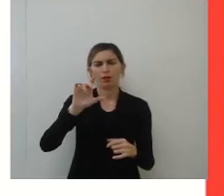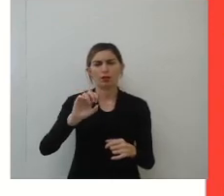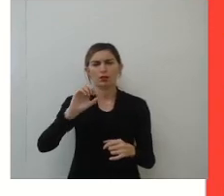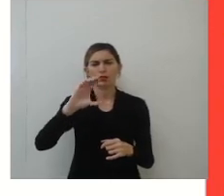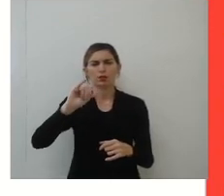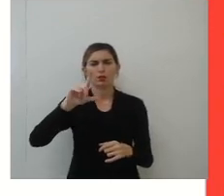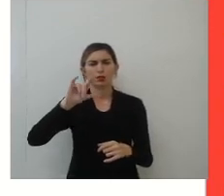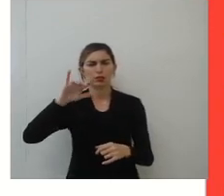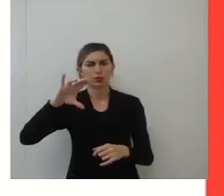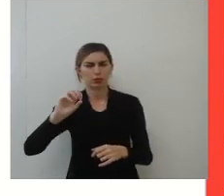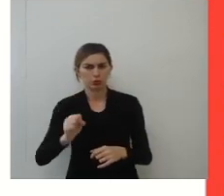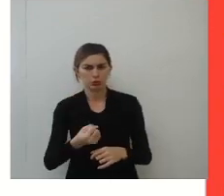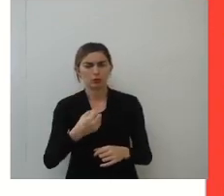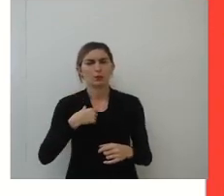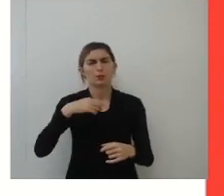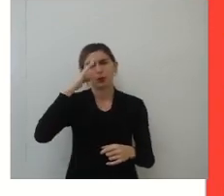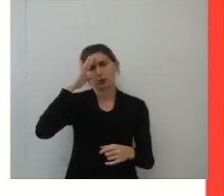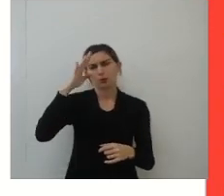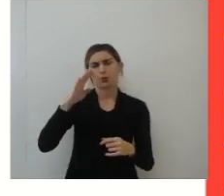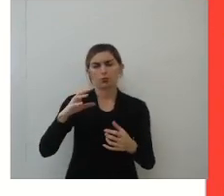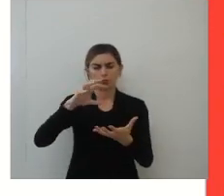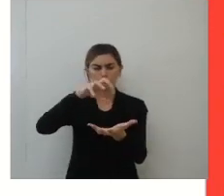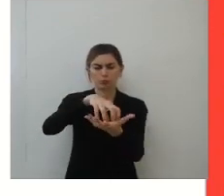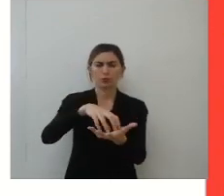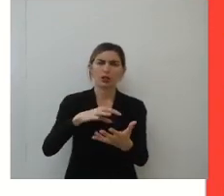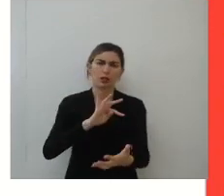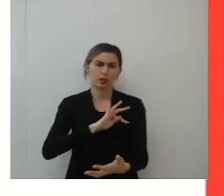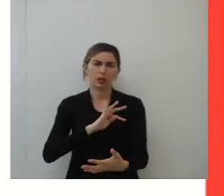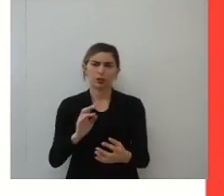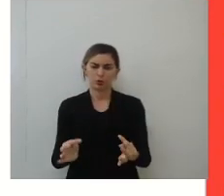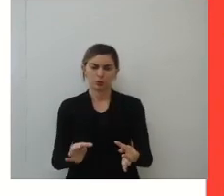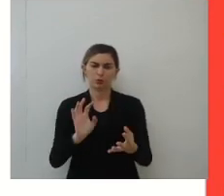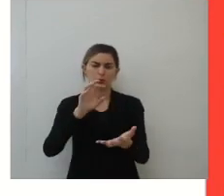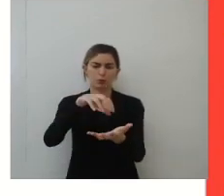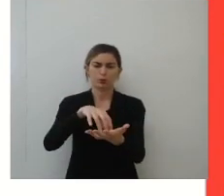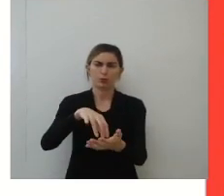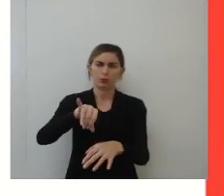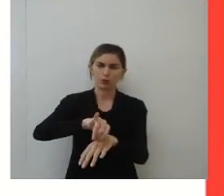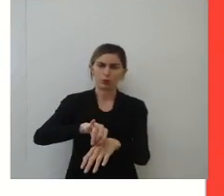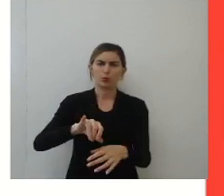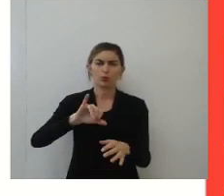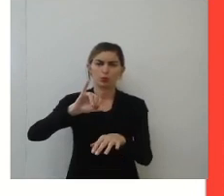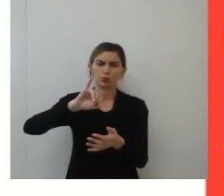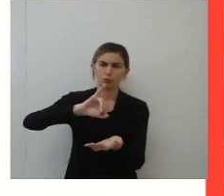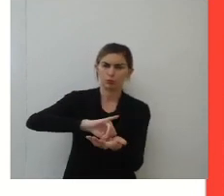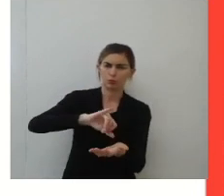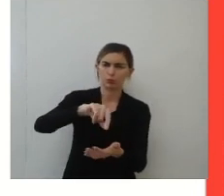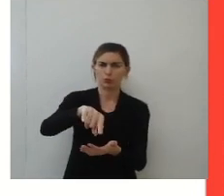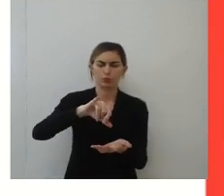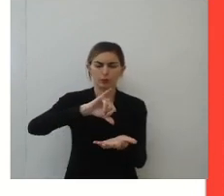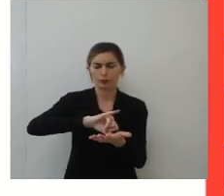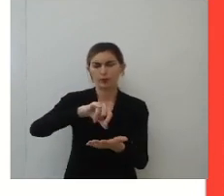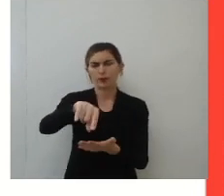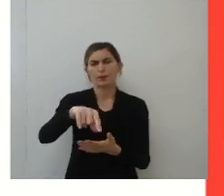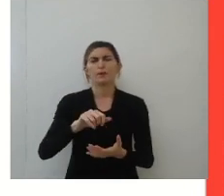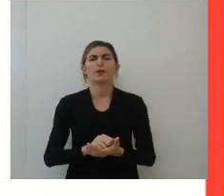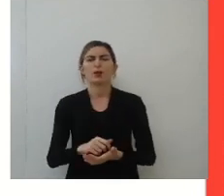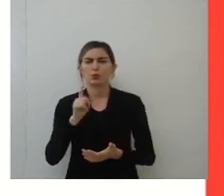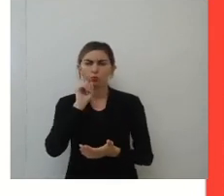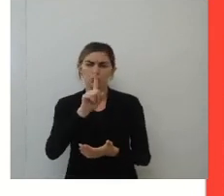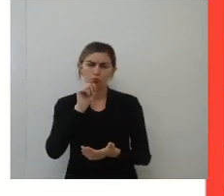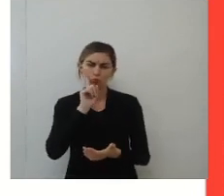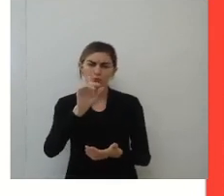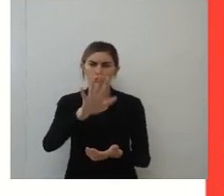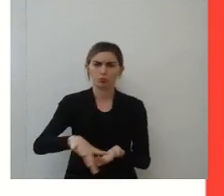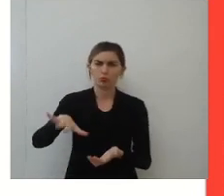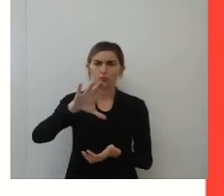que é o principal tecnopolo, que a gente pode fazer menção, né? Ele está nos Estados Unidos, na